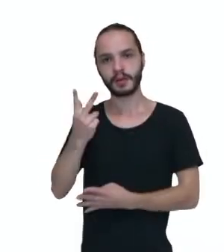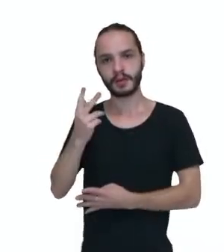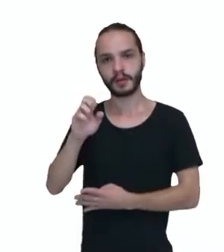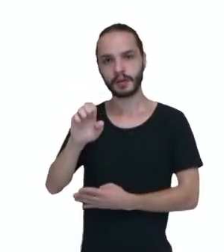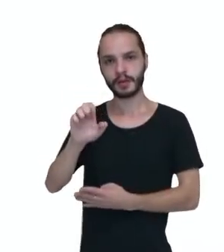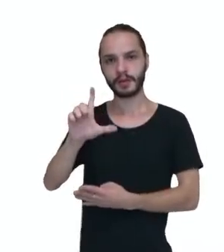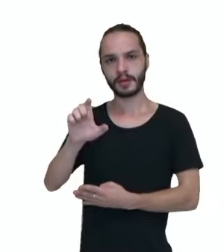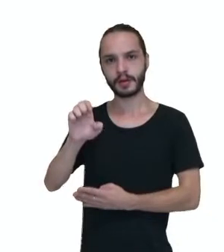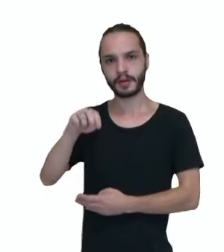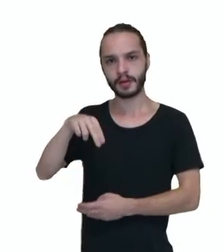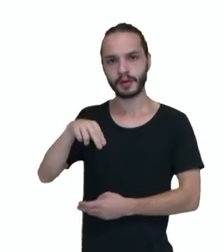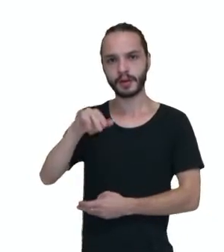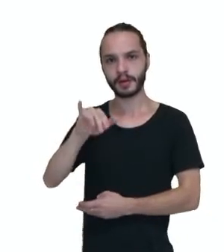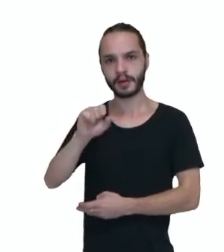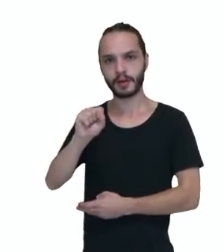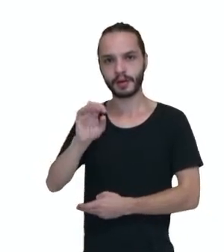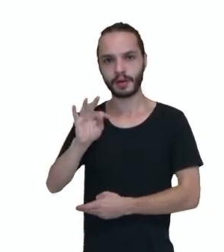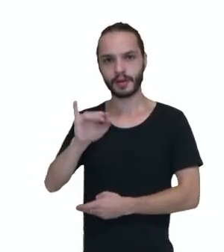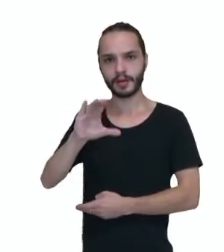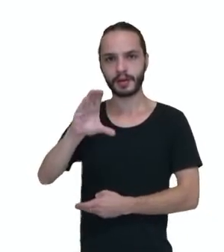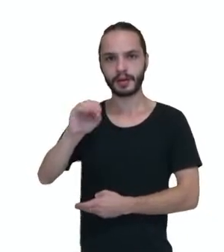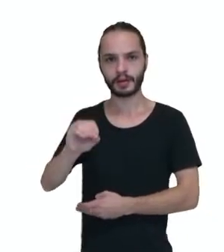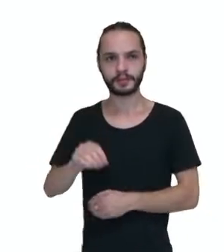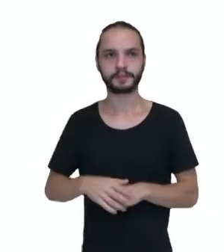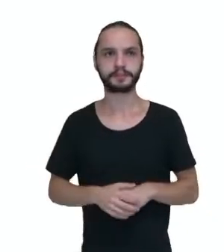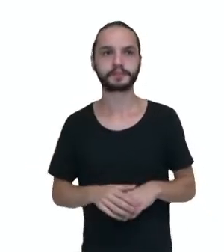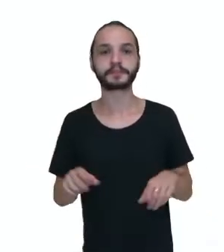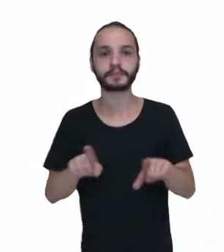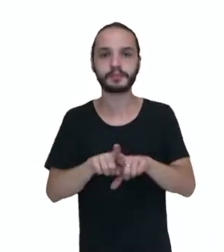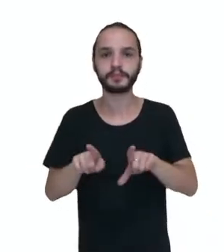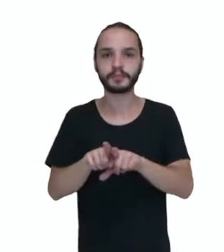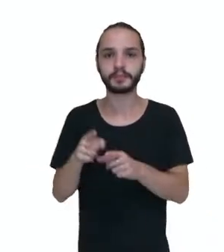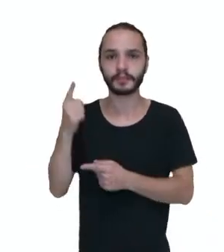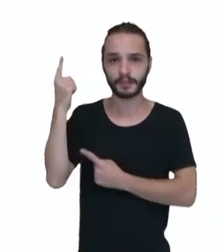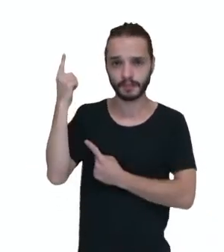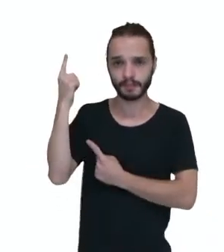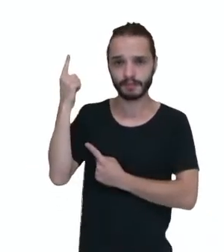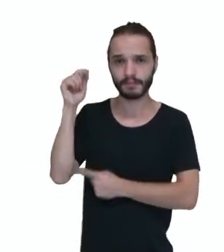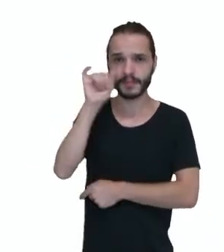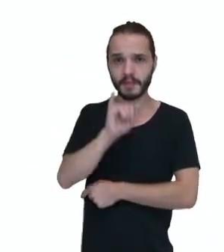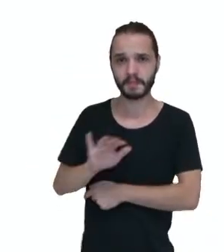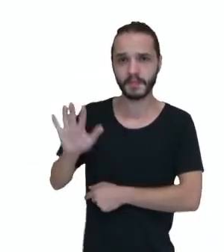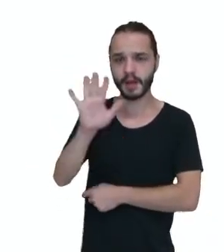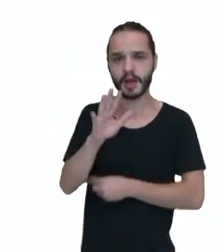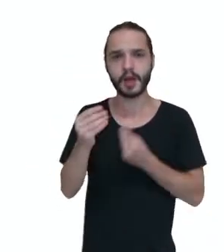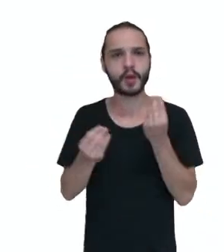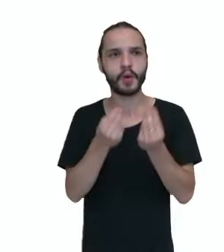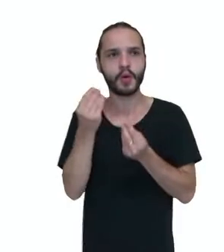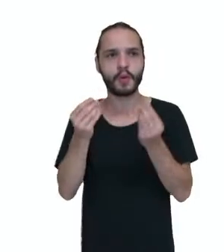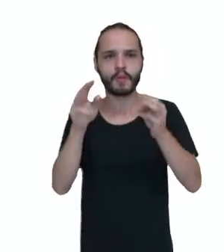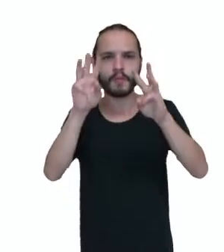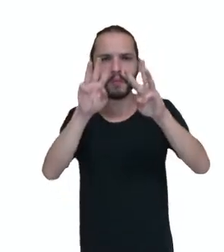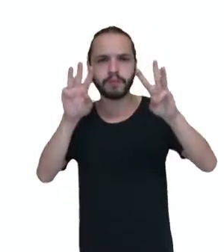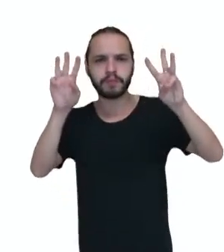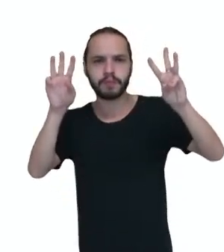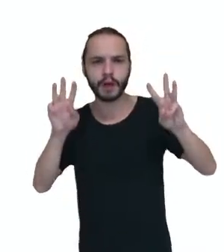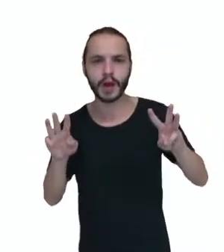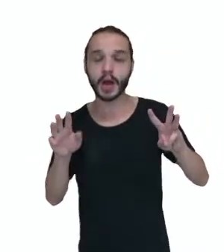também uma imagem de como era o Partenon na Acrópole de Atenas, antes de se tornar